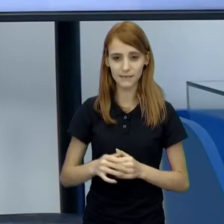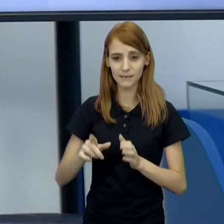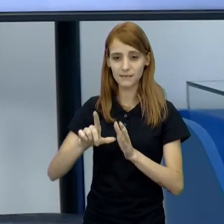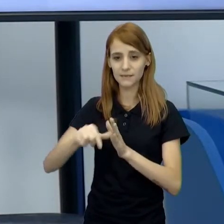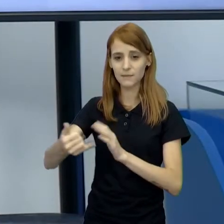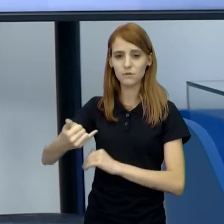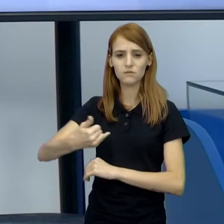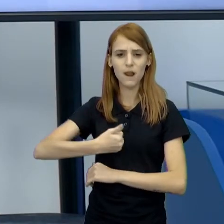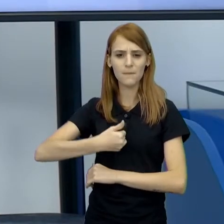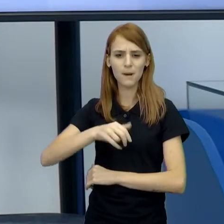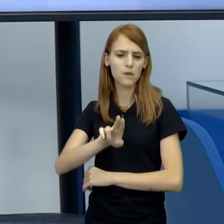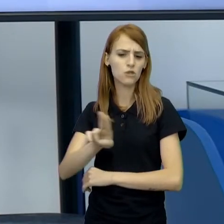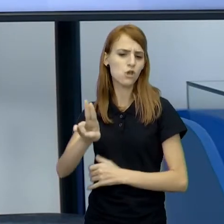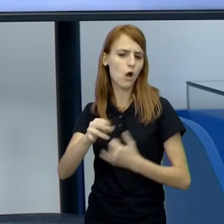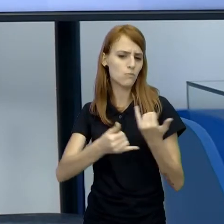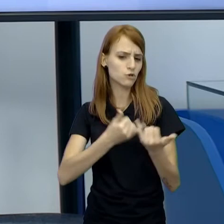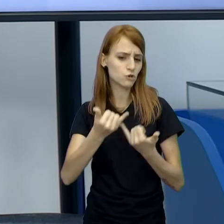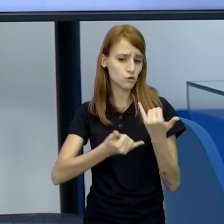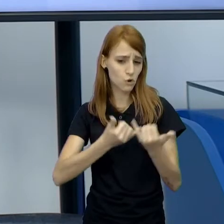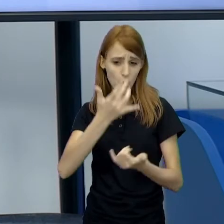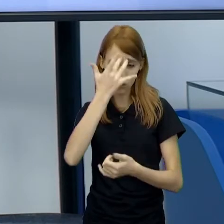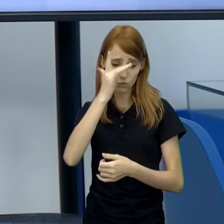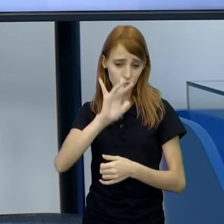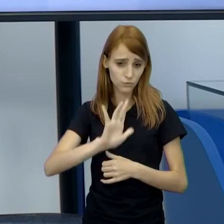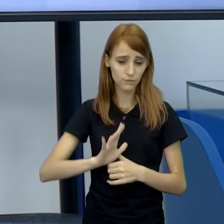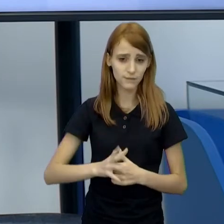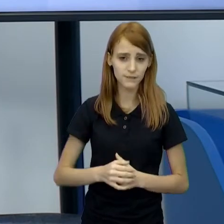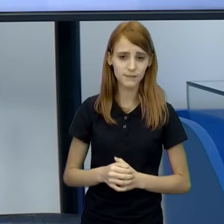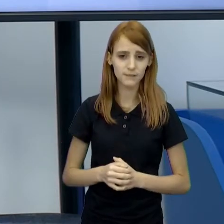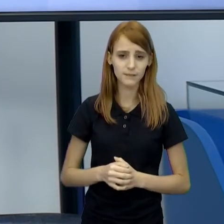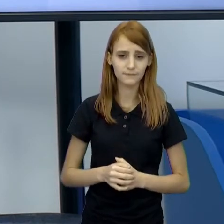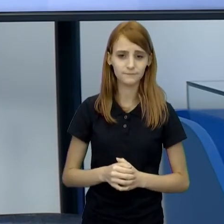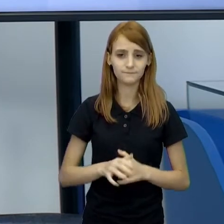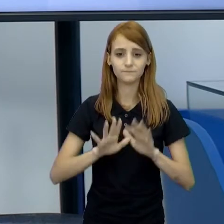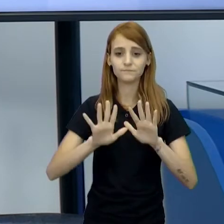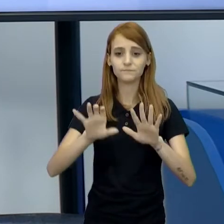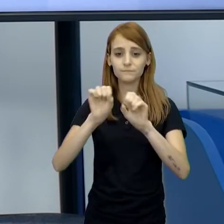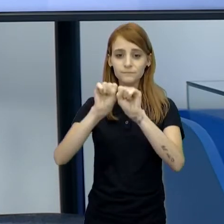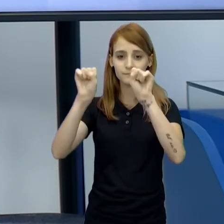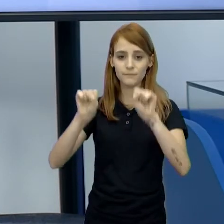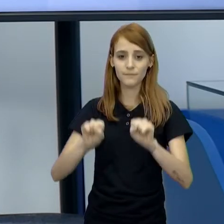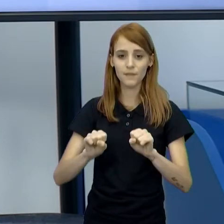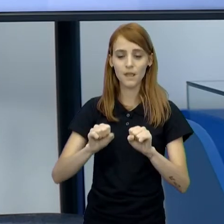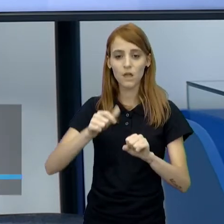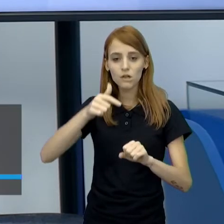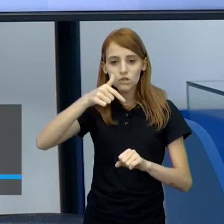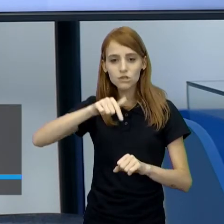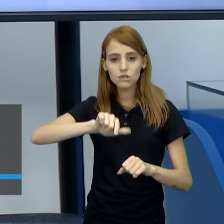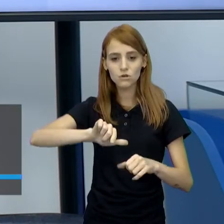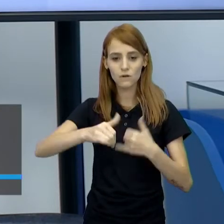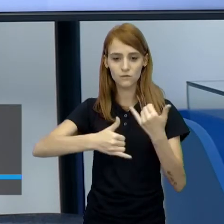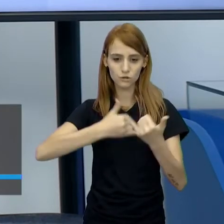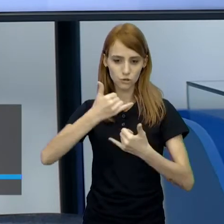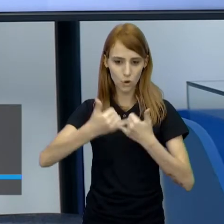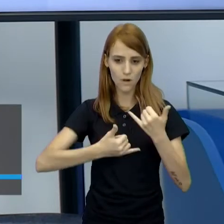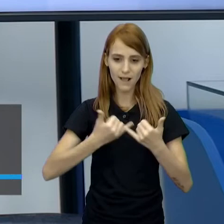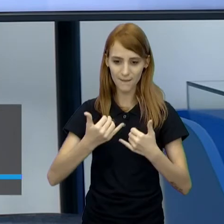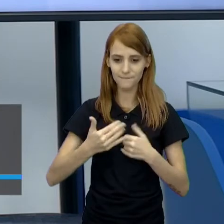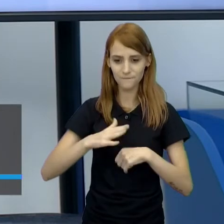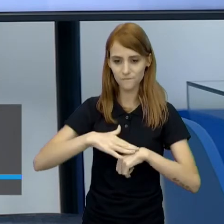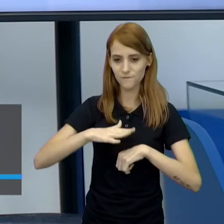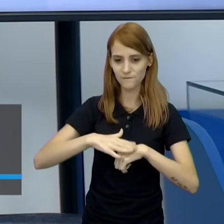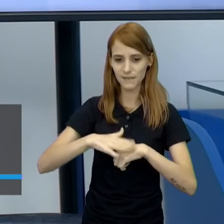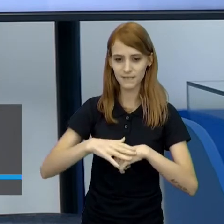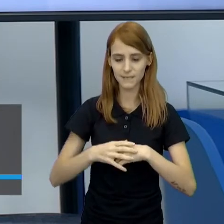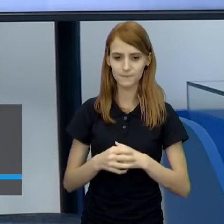falarem que nome eles dão aí a esse jogo, mas na sistematização nós vamos jogar de novo e aí eu posso pedir o nome desse jogo aí para os